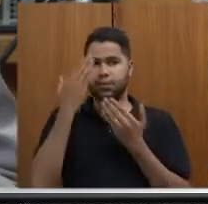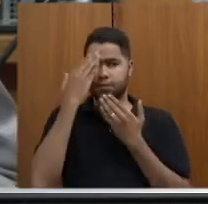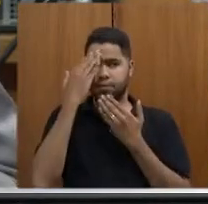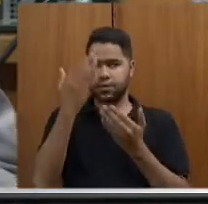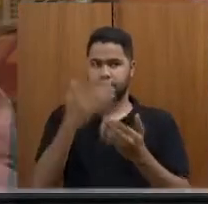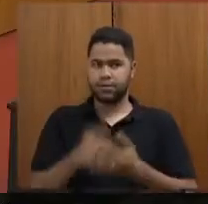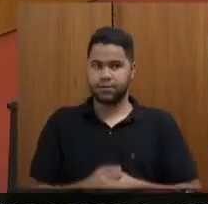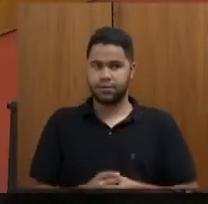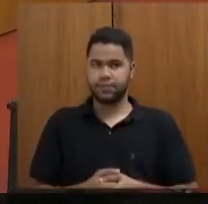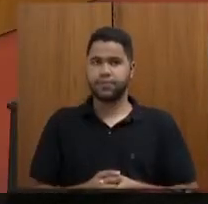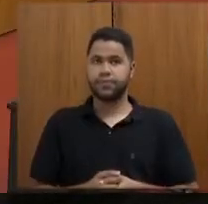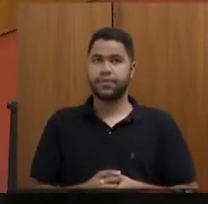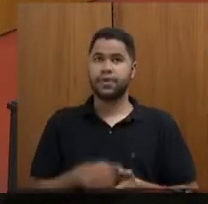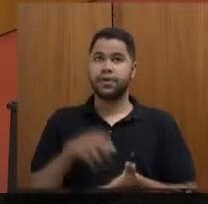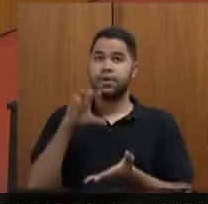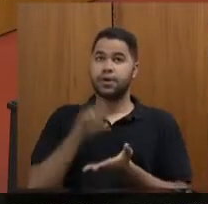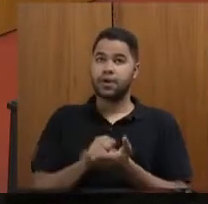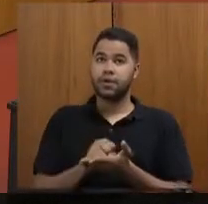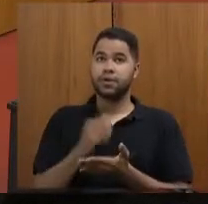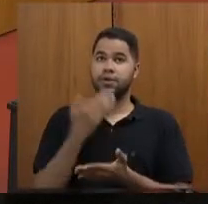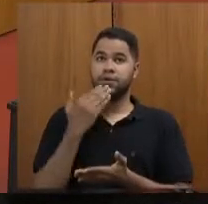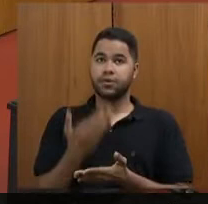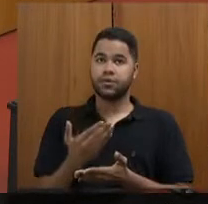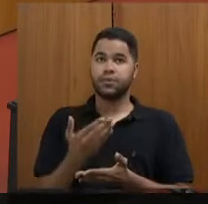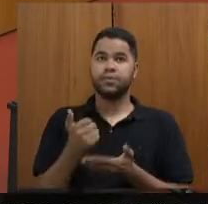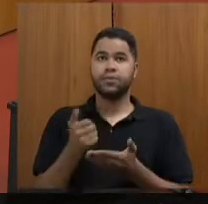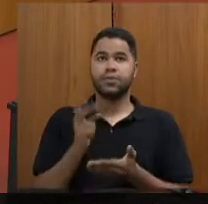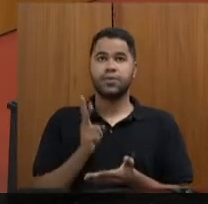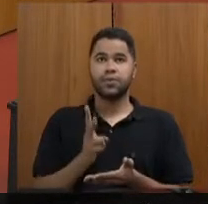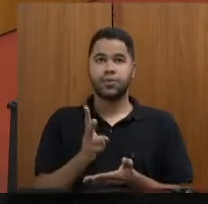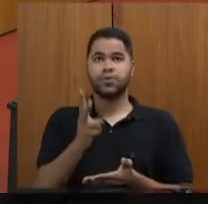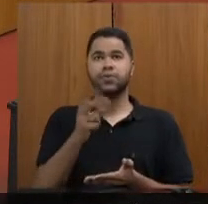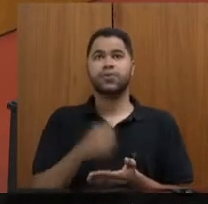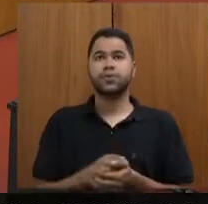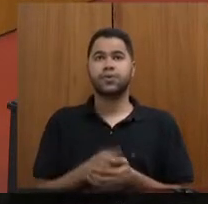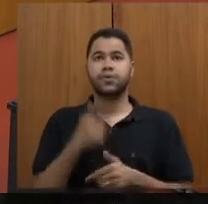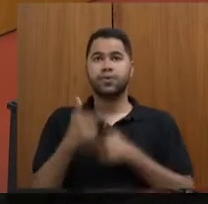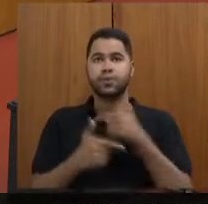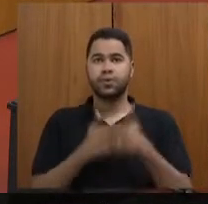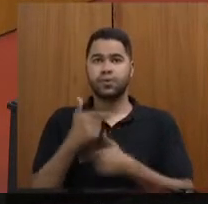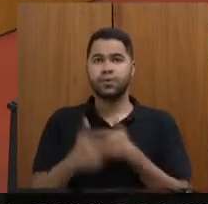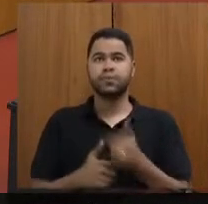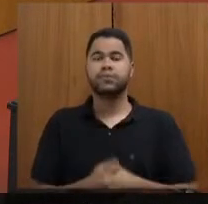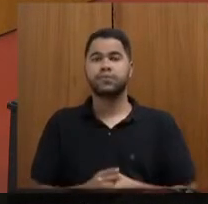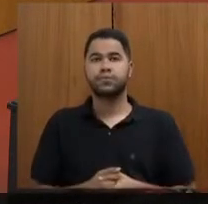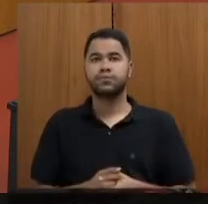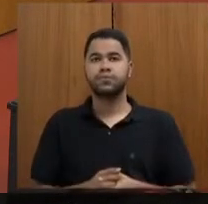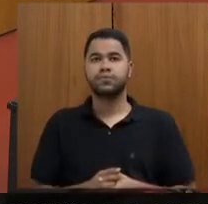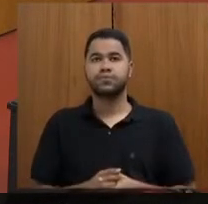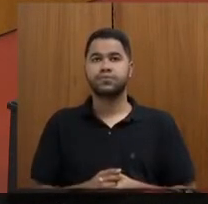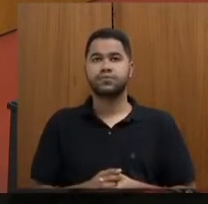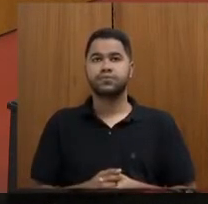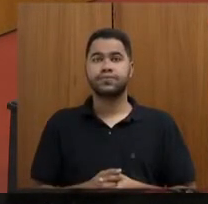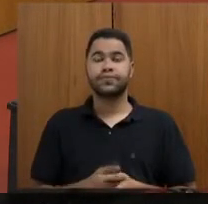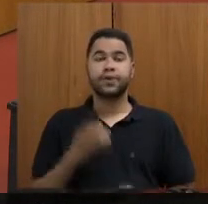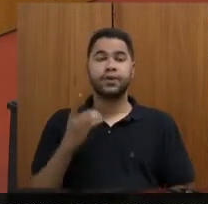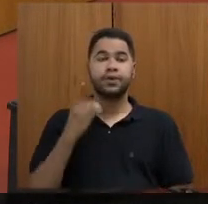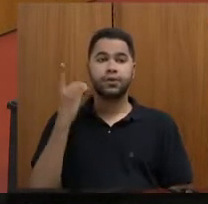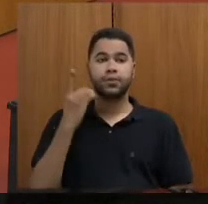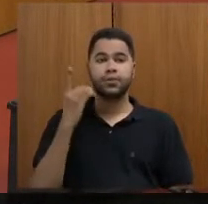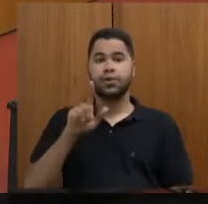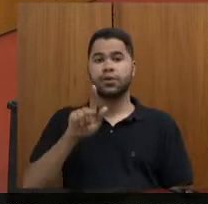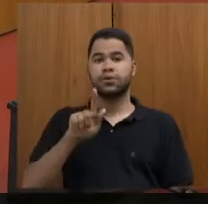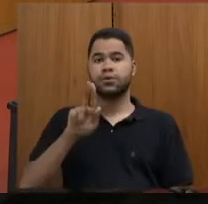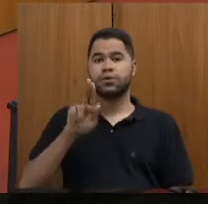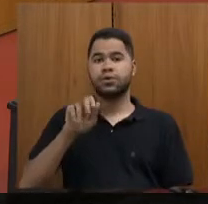presidente. Registrada a sua solicitação, presidente, deputado, pela e ordem. Seguimos aqui os trabalhos. Pela ordem, presidente. Deputado Guilherme. Senhora